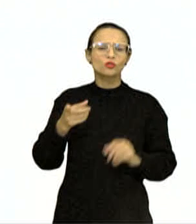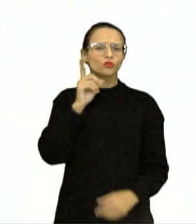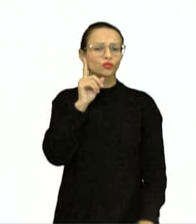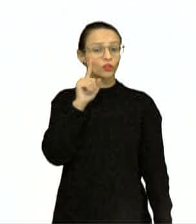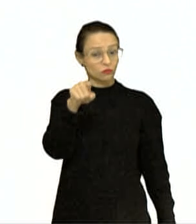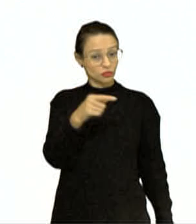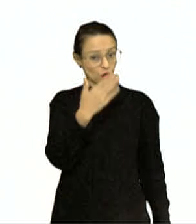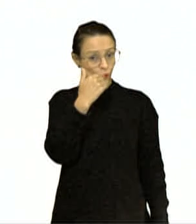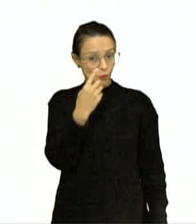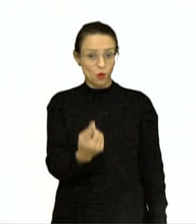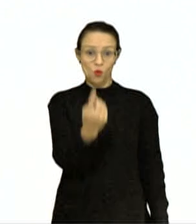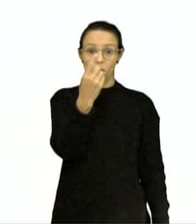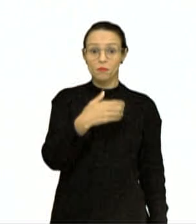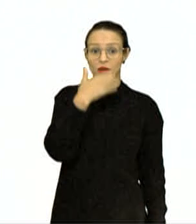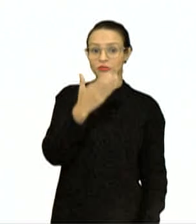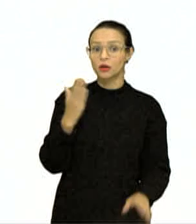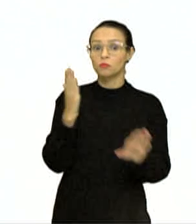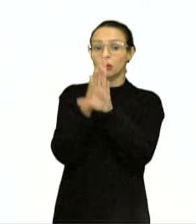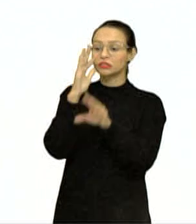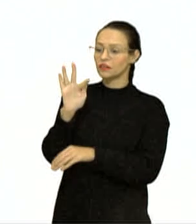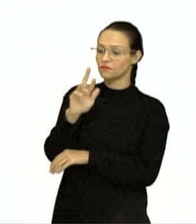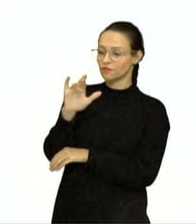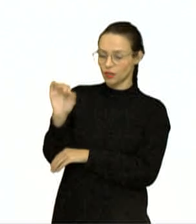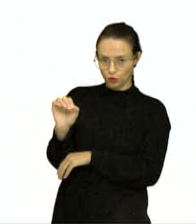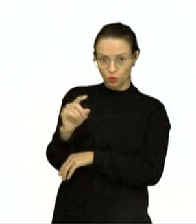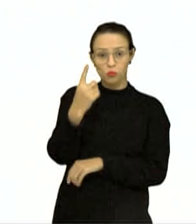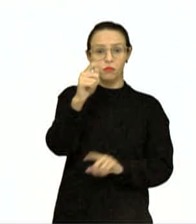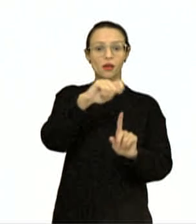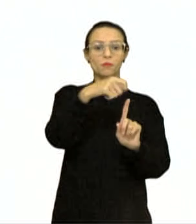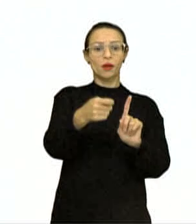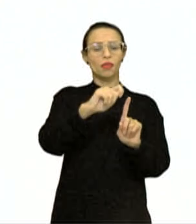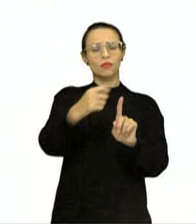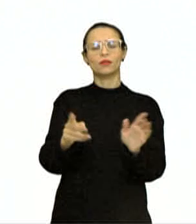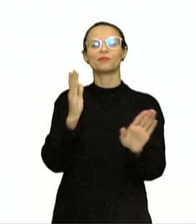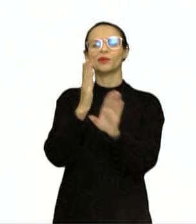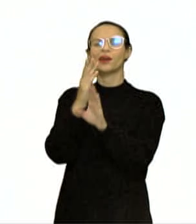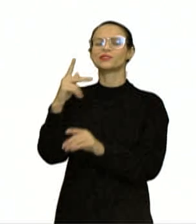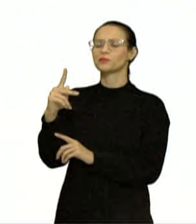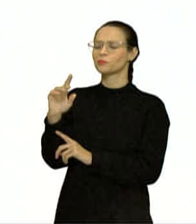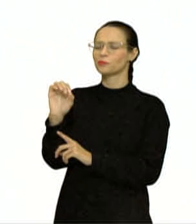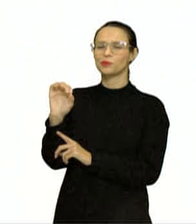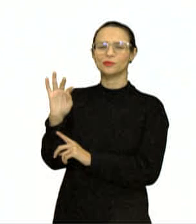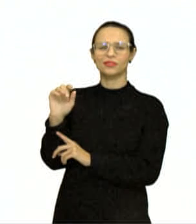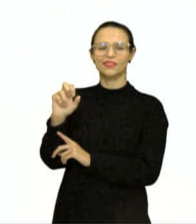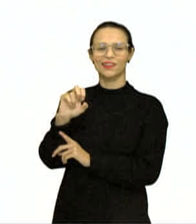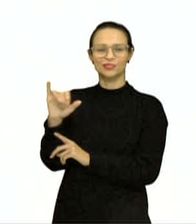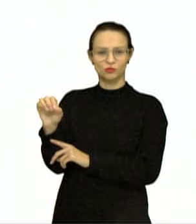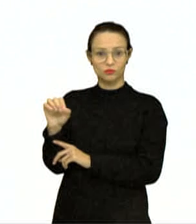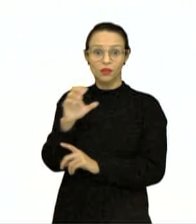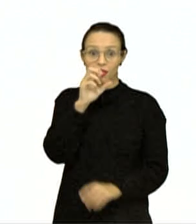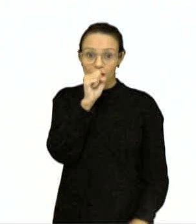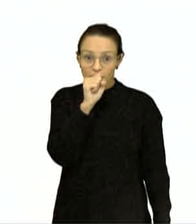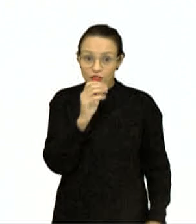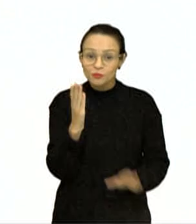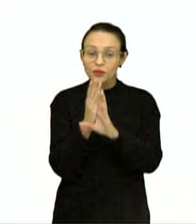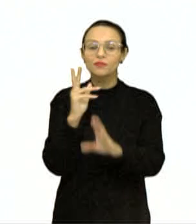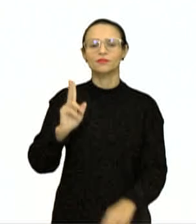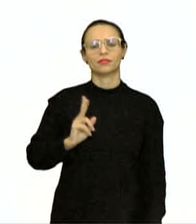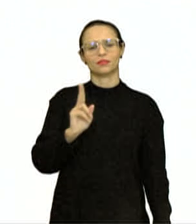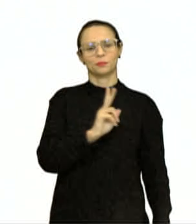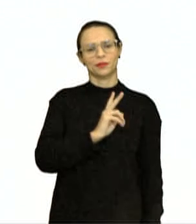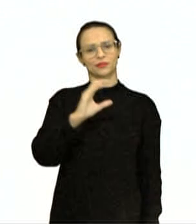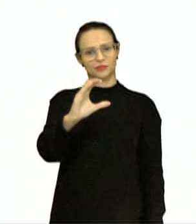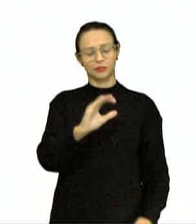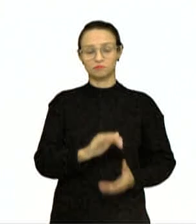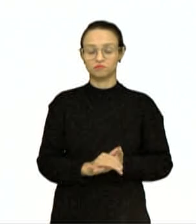maçã por causa do ferro, e uma banana pelo potássio, e também uma laranja pela vitamina C,